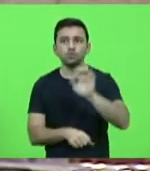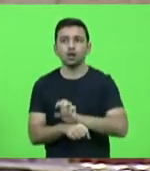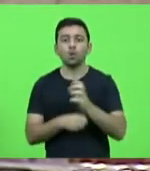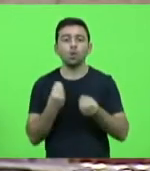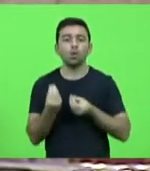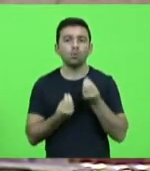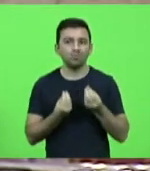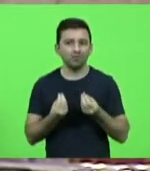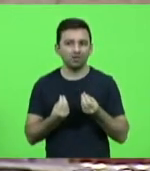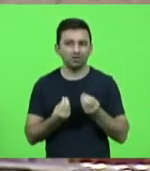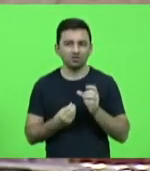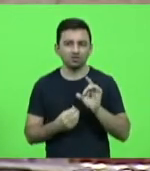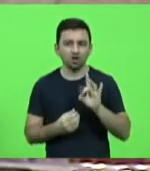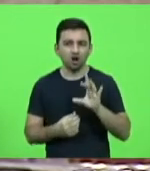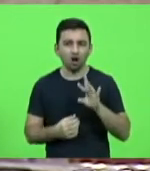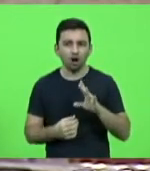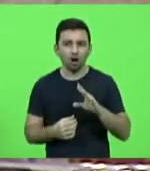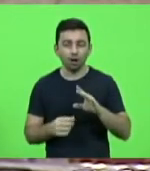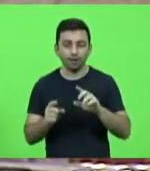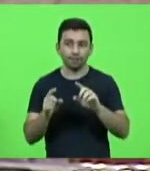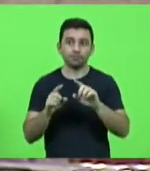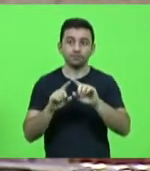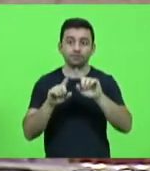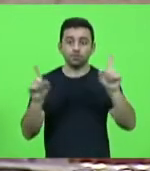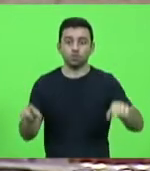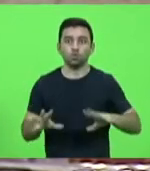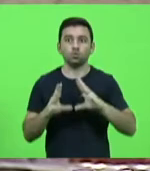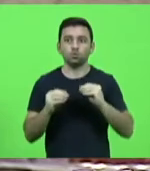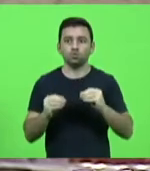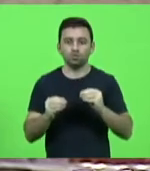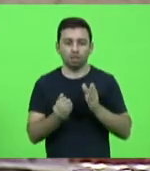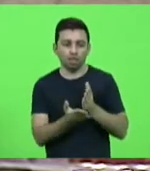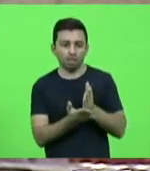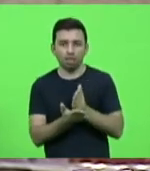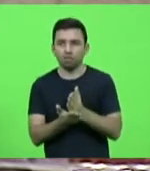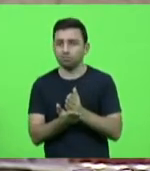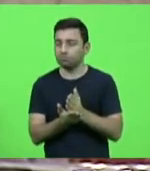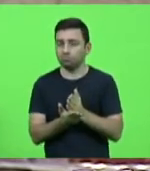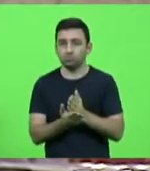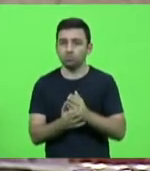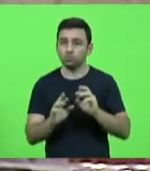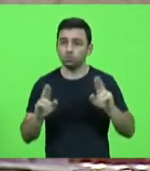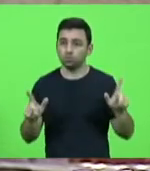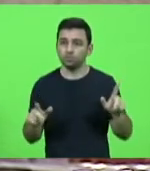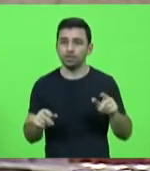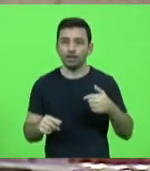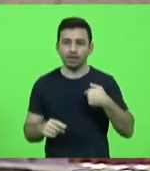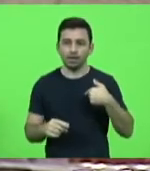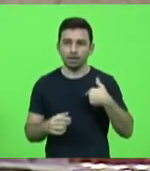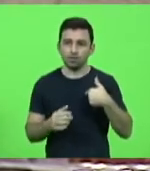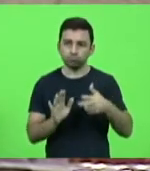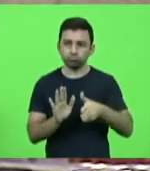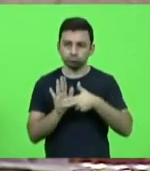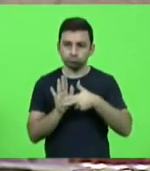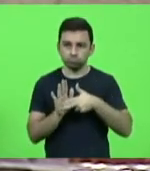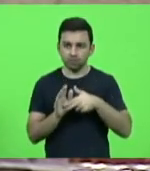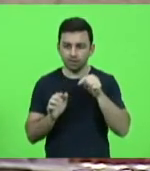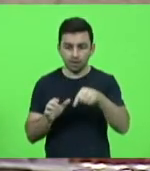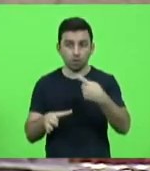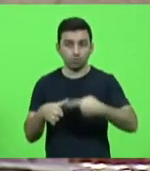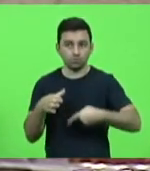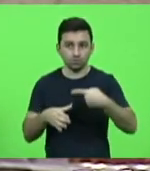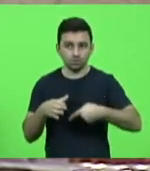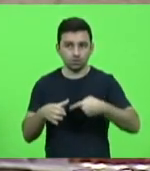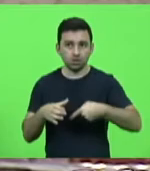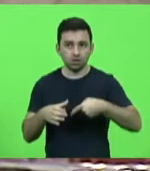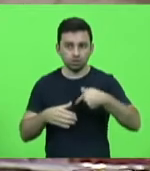só o futuro de várias carreiras, né? Eu assumi a relatoria de uma comissão especial que vai tratar sobre plano